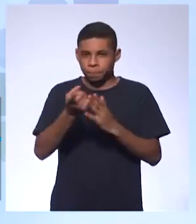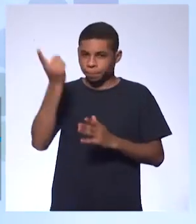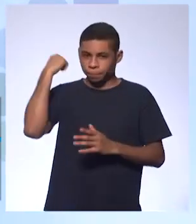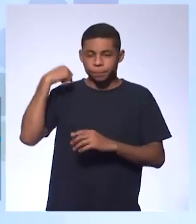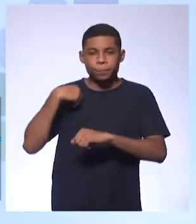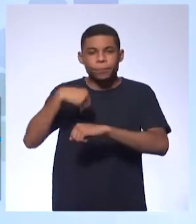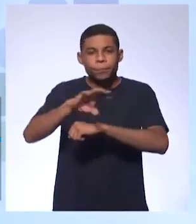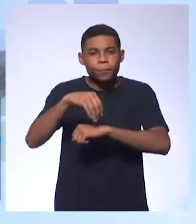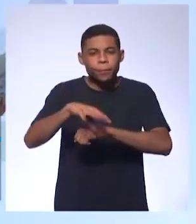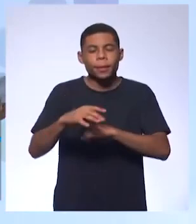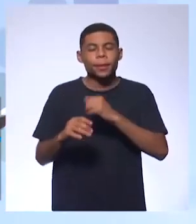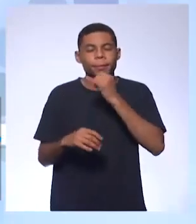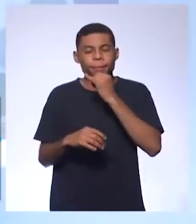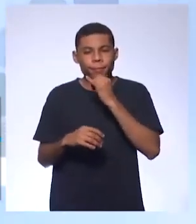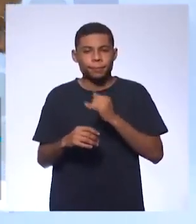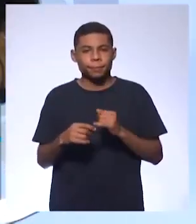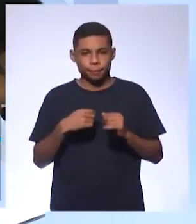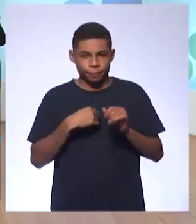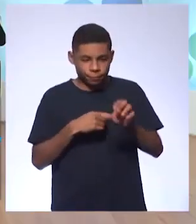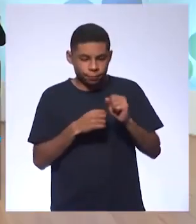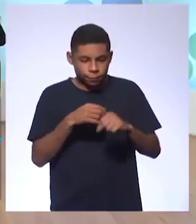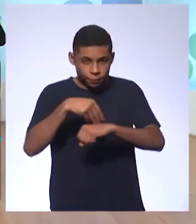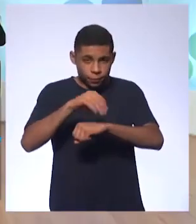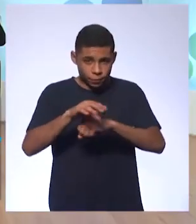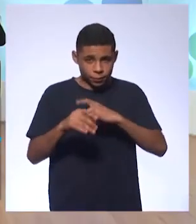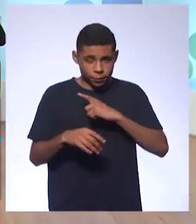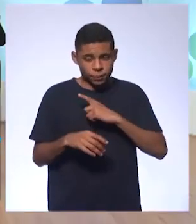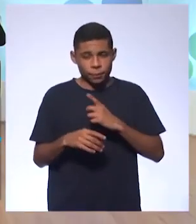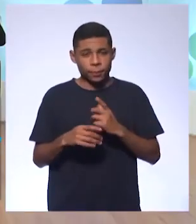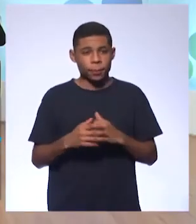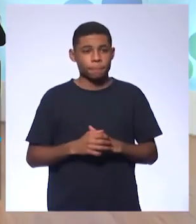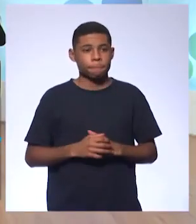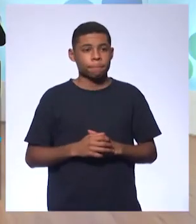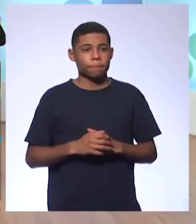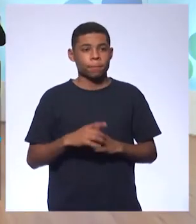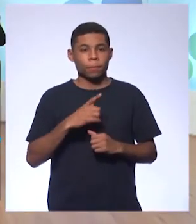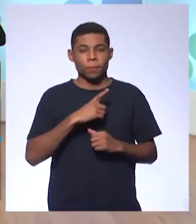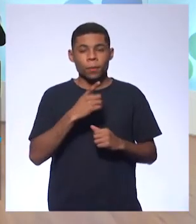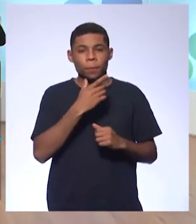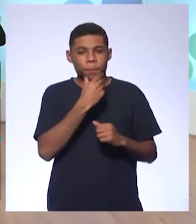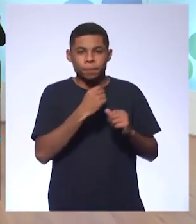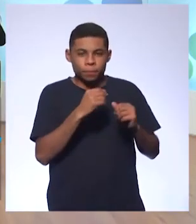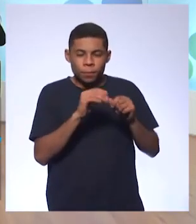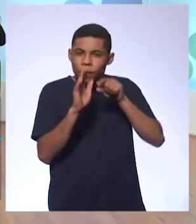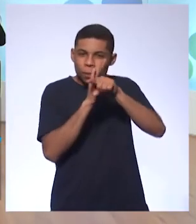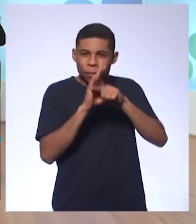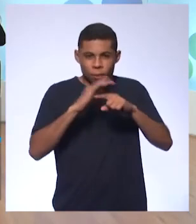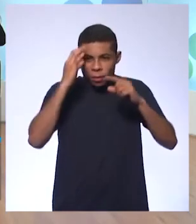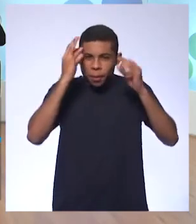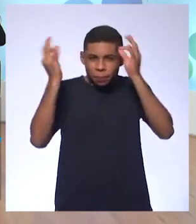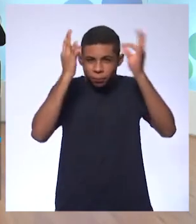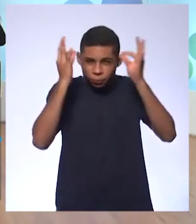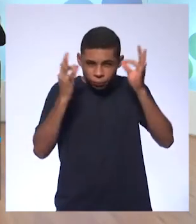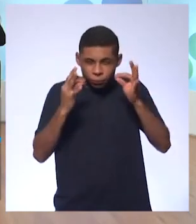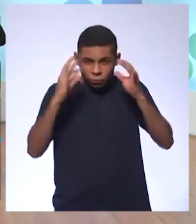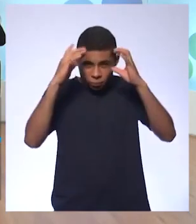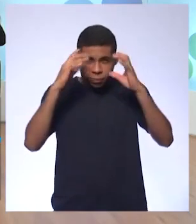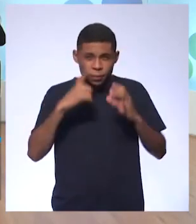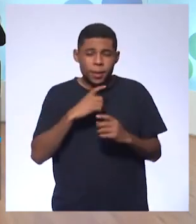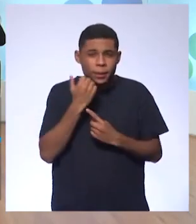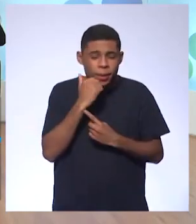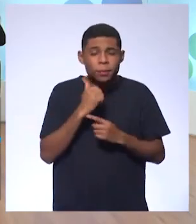algumas dicas, inclusive eu peguei essas dicas de um neurocientista, que fala como é que eu